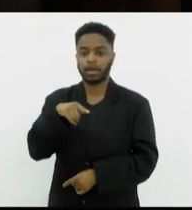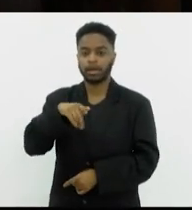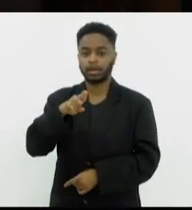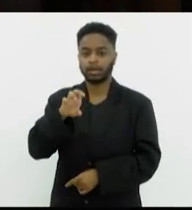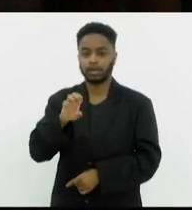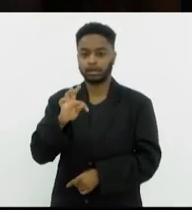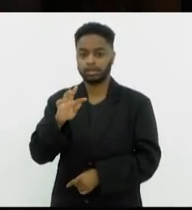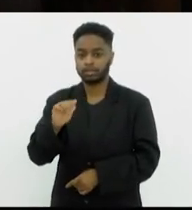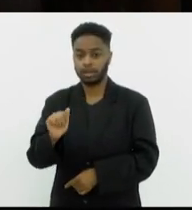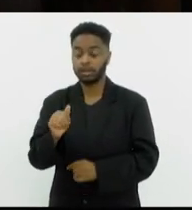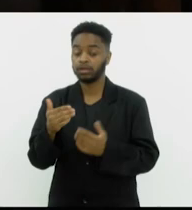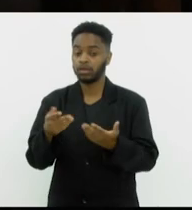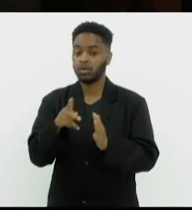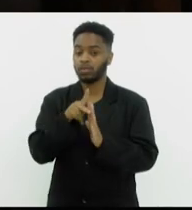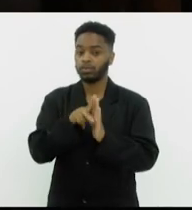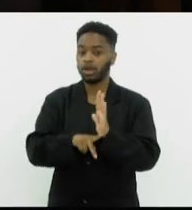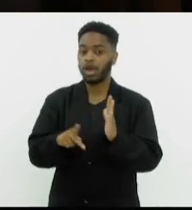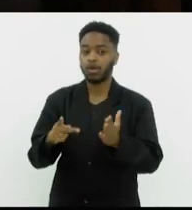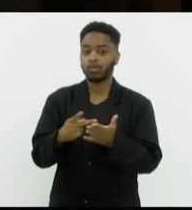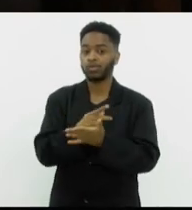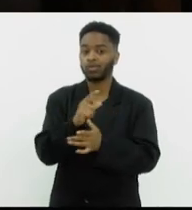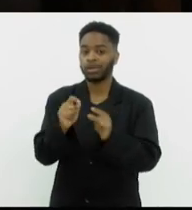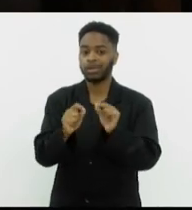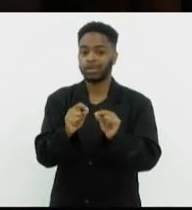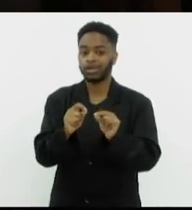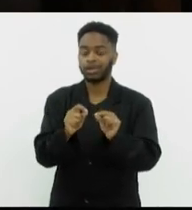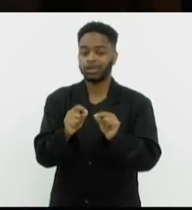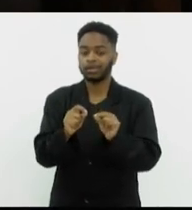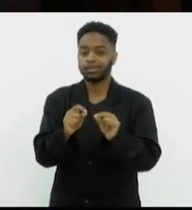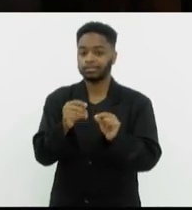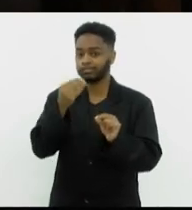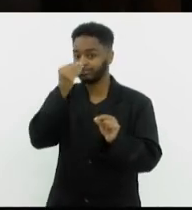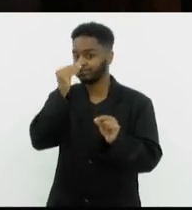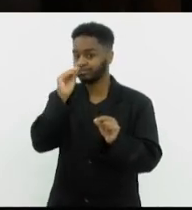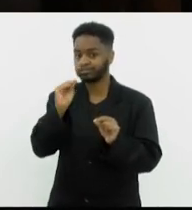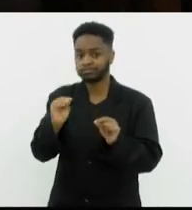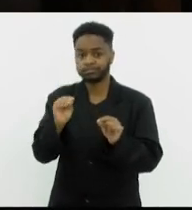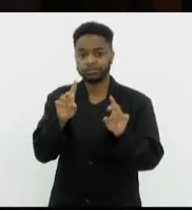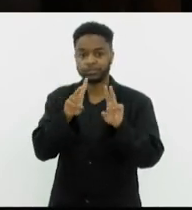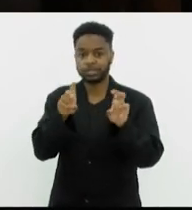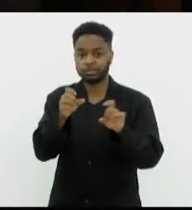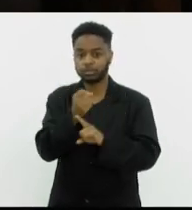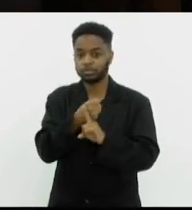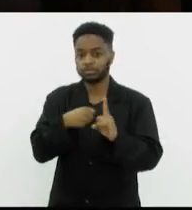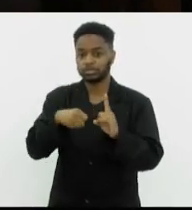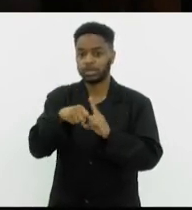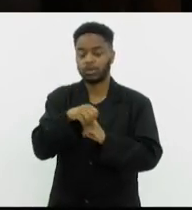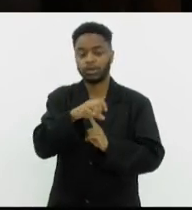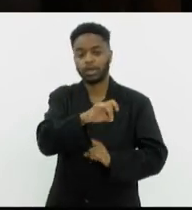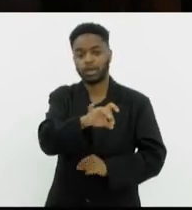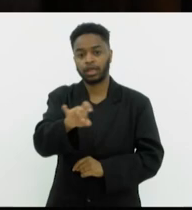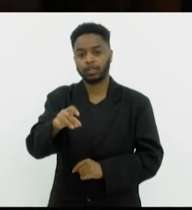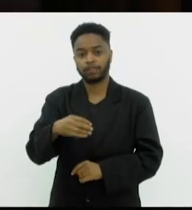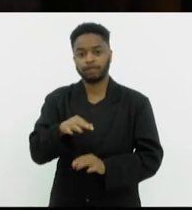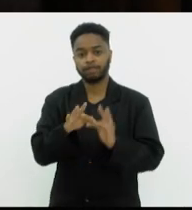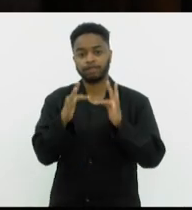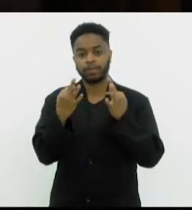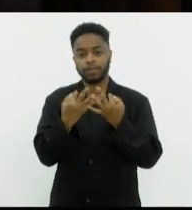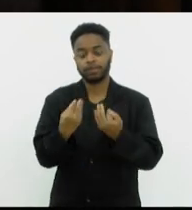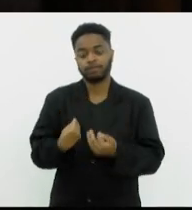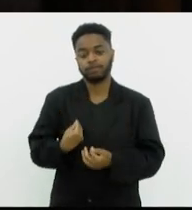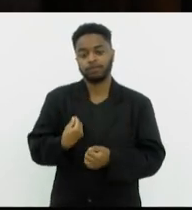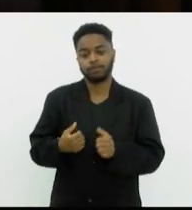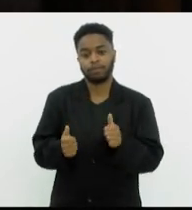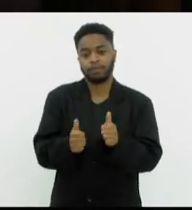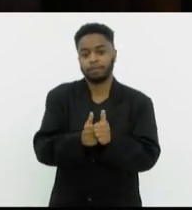esse projeto foi realizado sem levar em consideração as questões sociais das famílias que vivem no entorno das